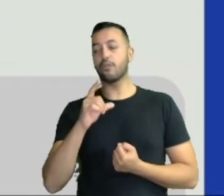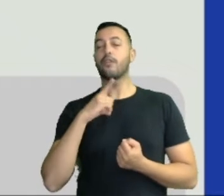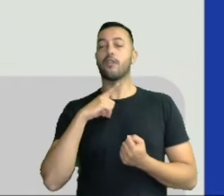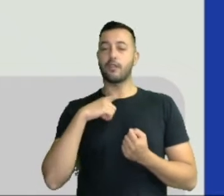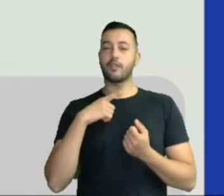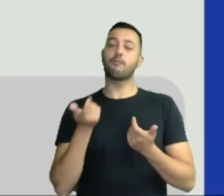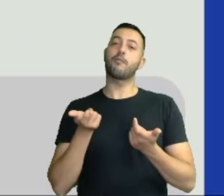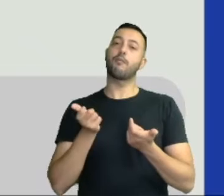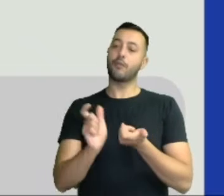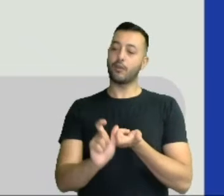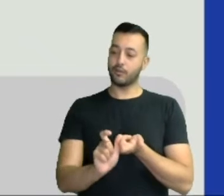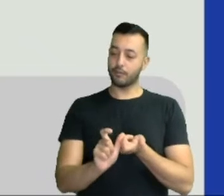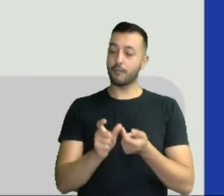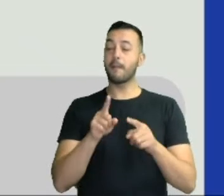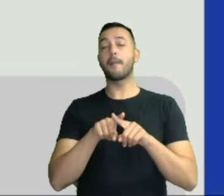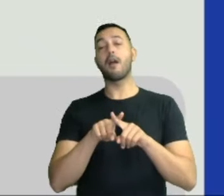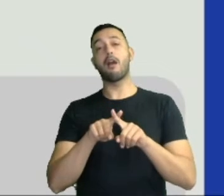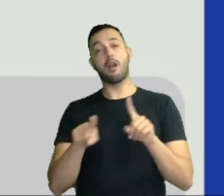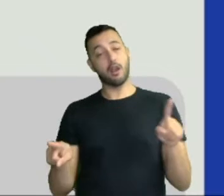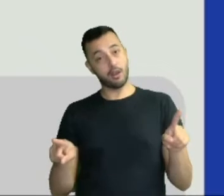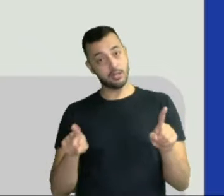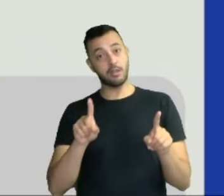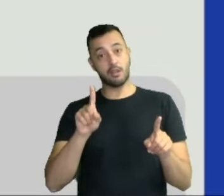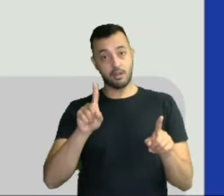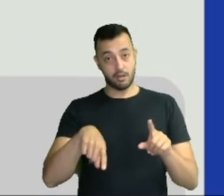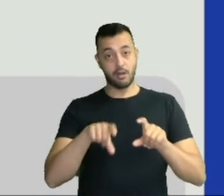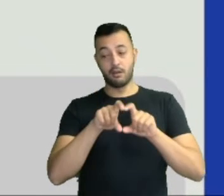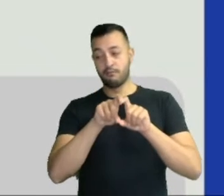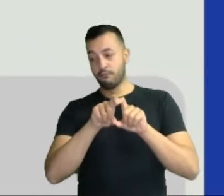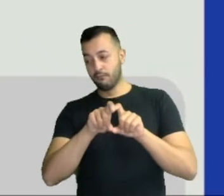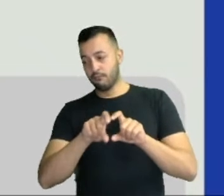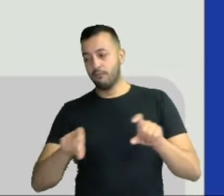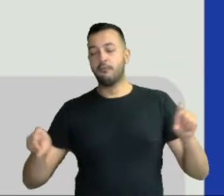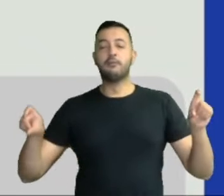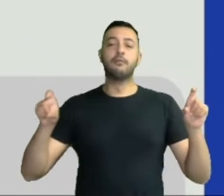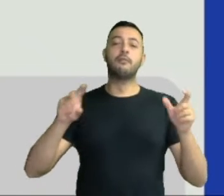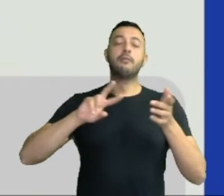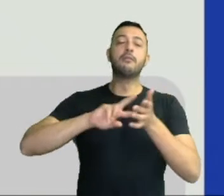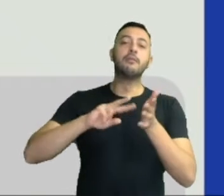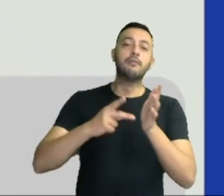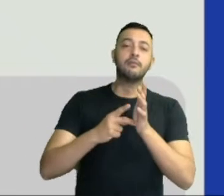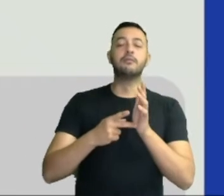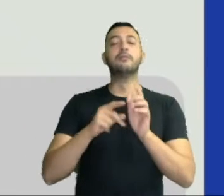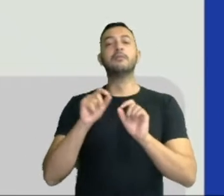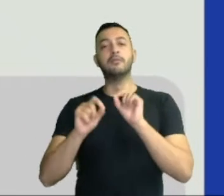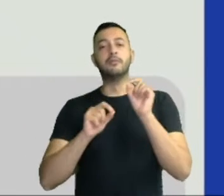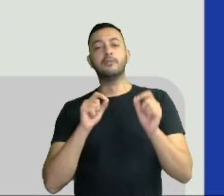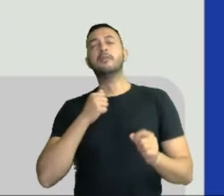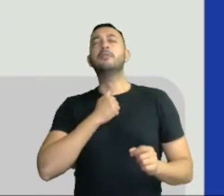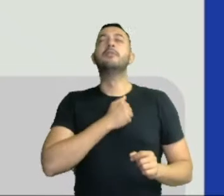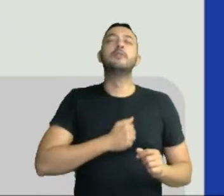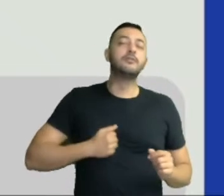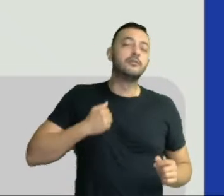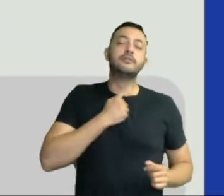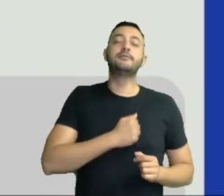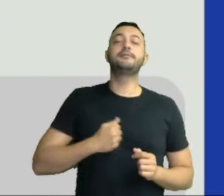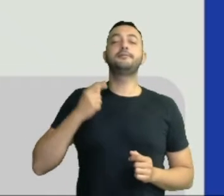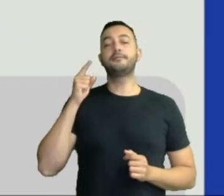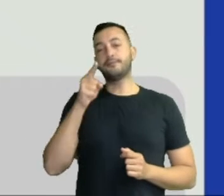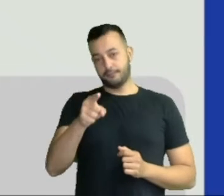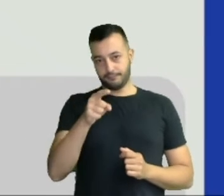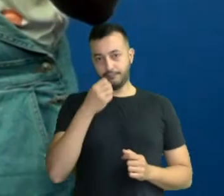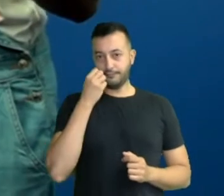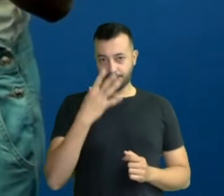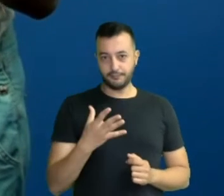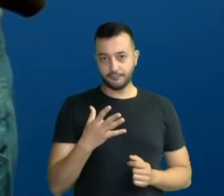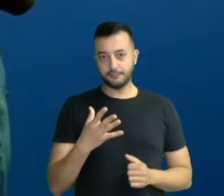forma pronominal, mas isso é uma expressão que significa tenho saudade de você, tá